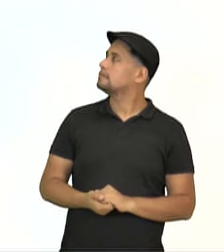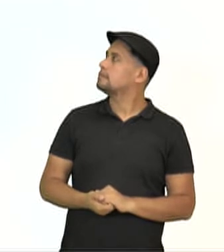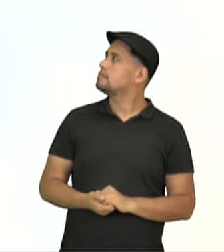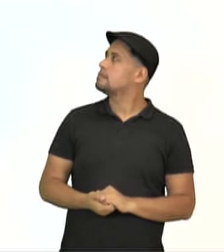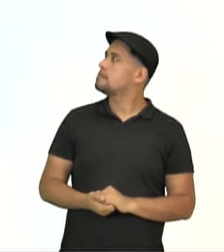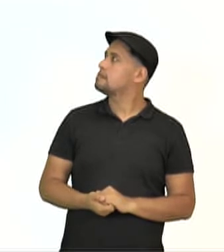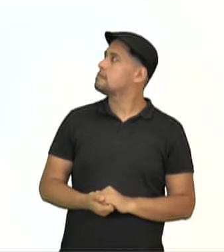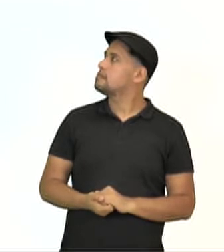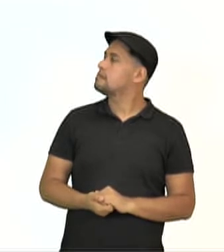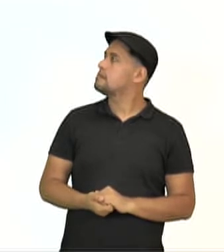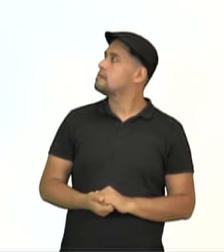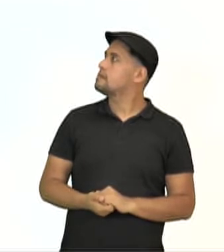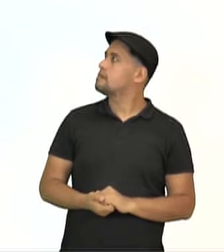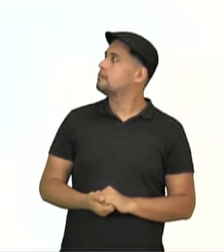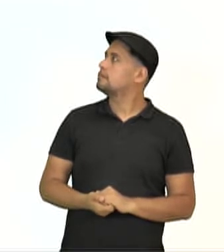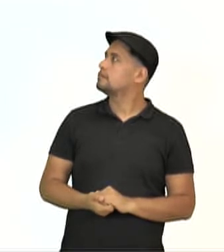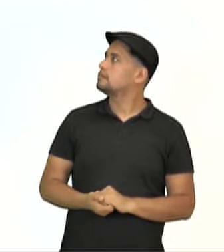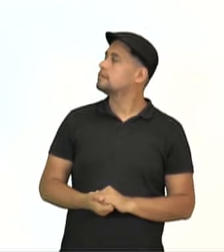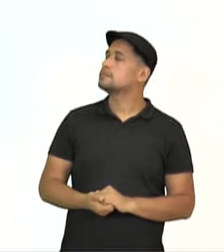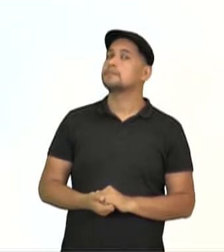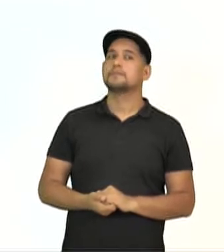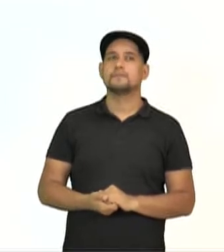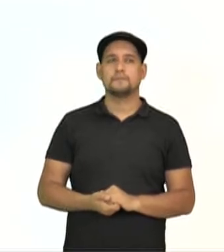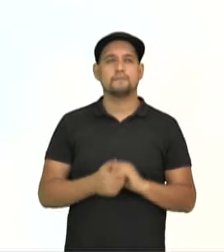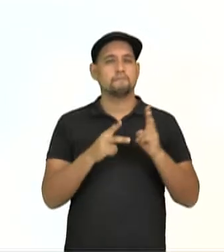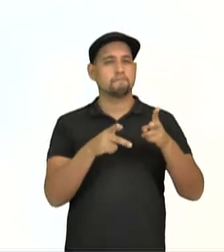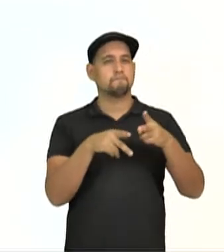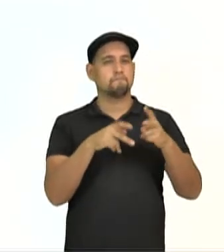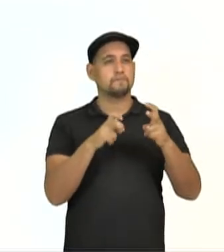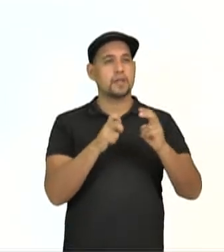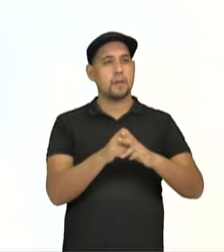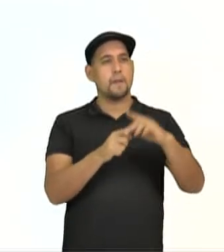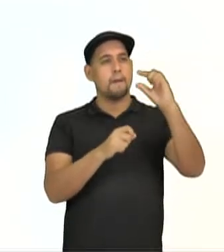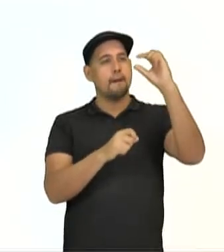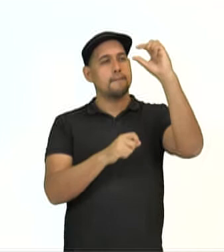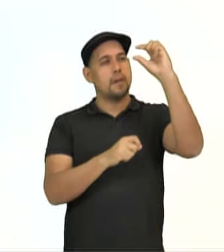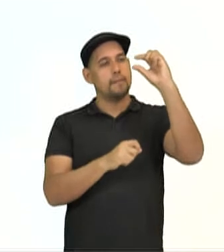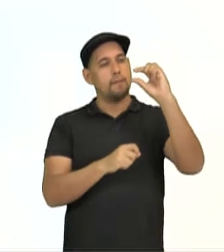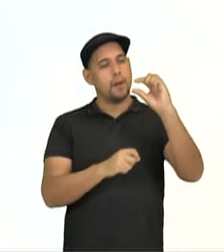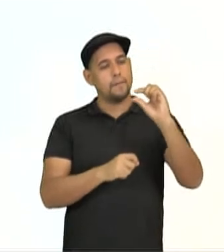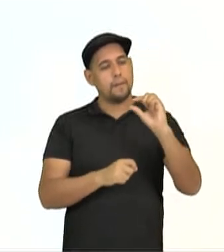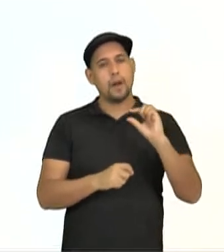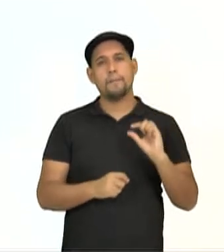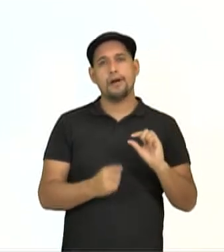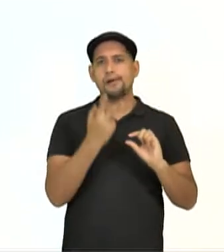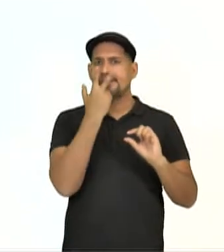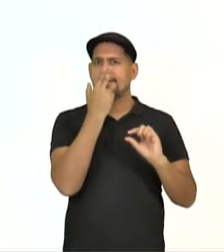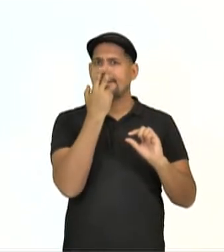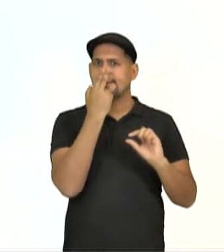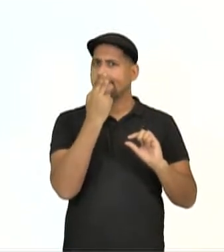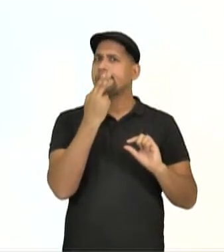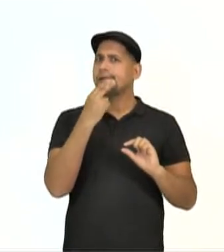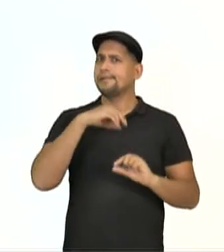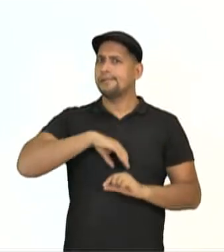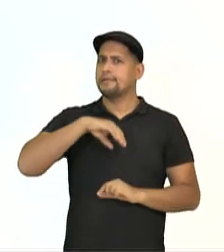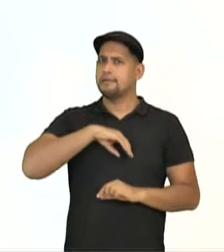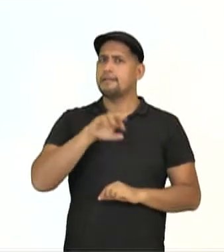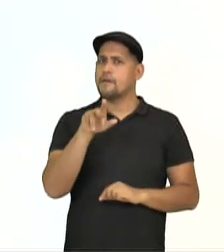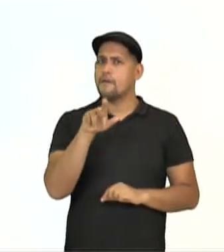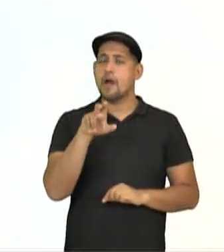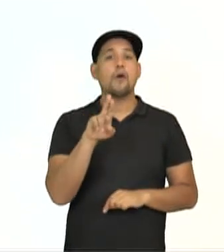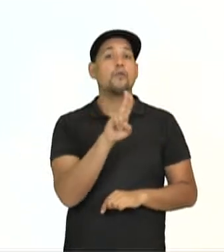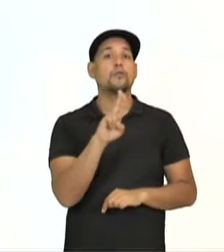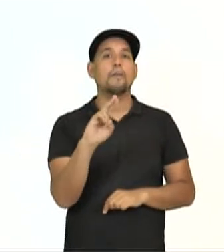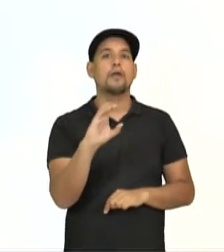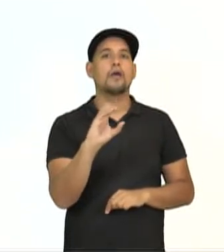tale, fan fiction e fantasy. Observe como essas palavras são cognatos semelhantes do inglês para o português. Então